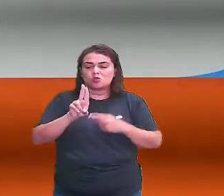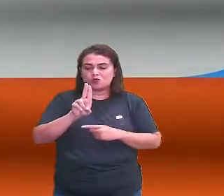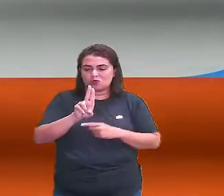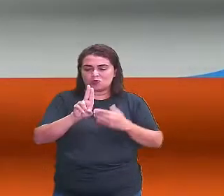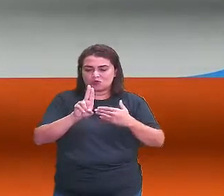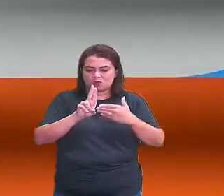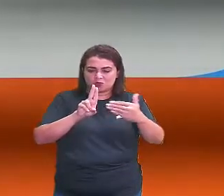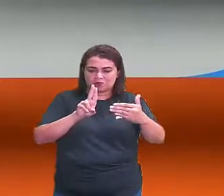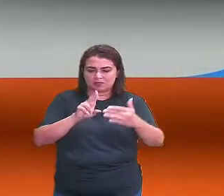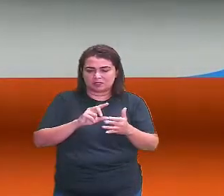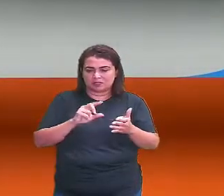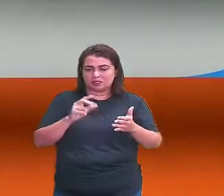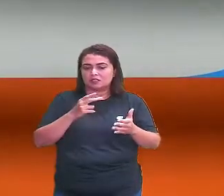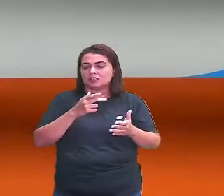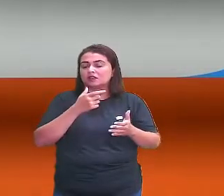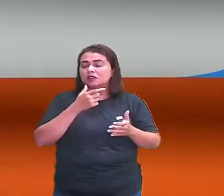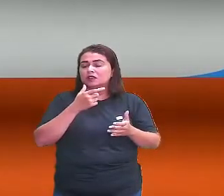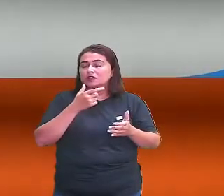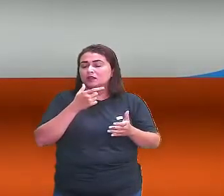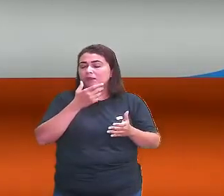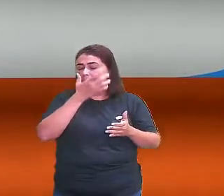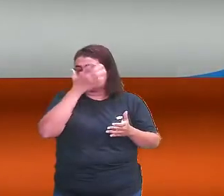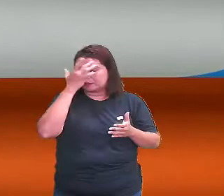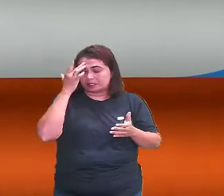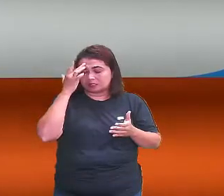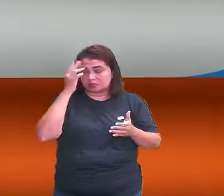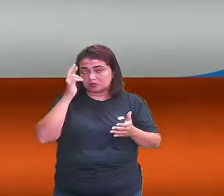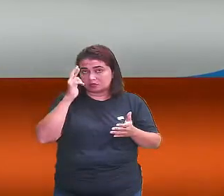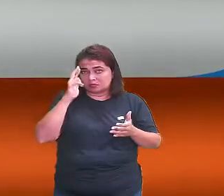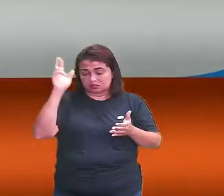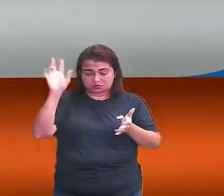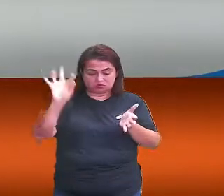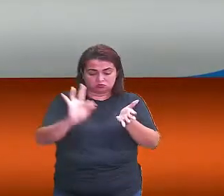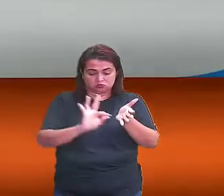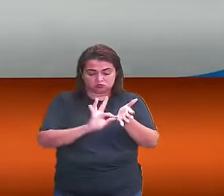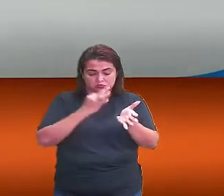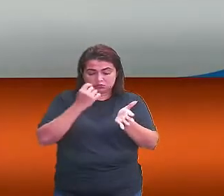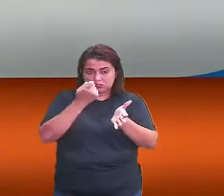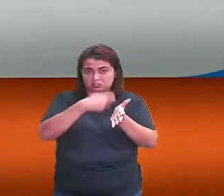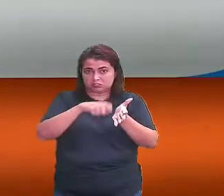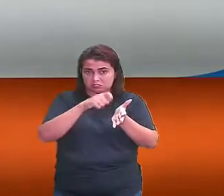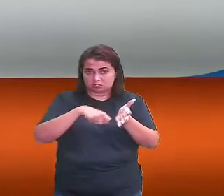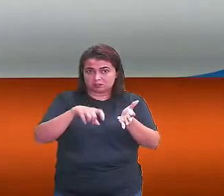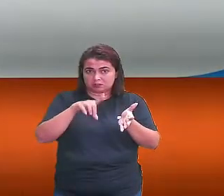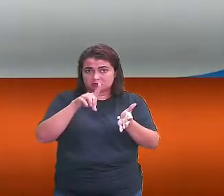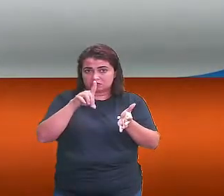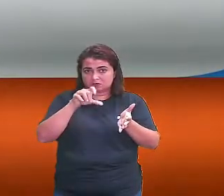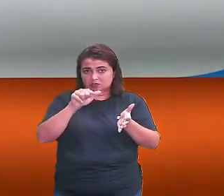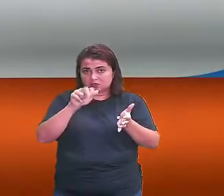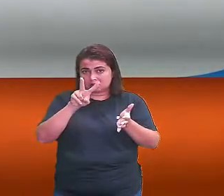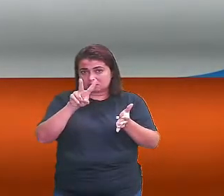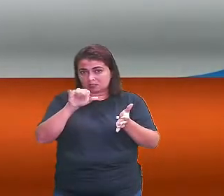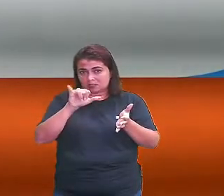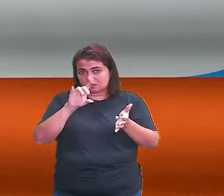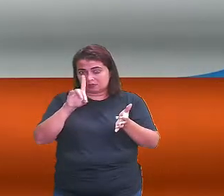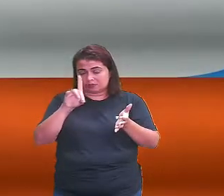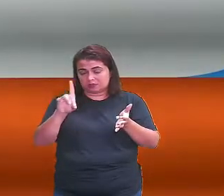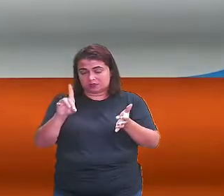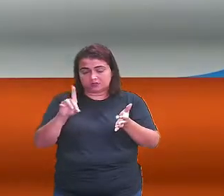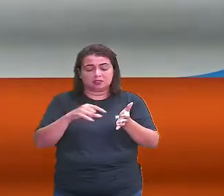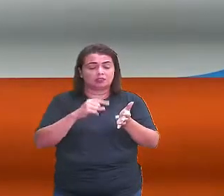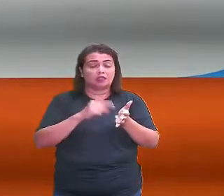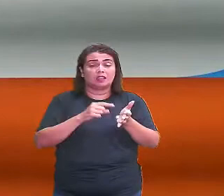Quem escreveu essa história foi David Melling. Foi ele que escreveu, ele é o autor dessa